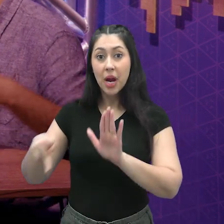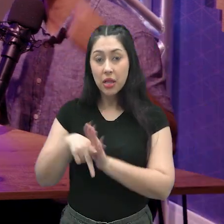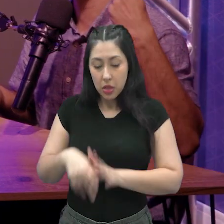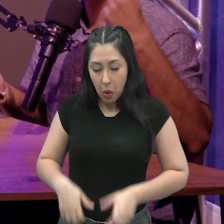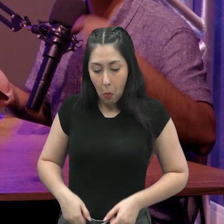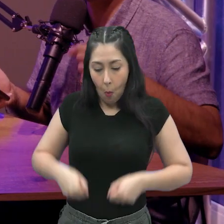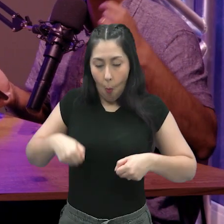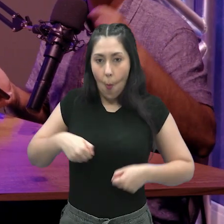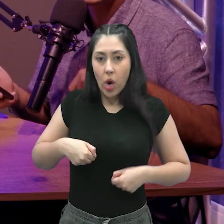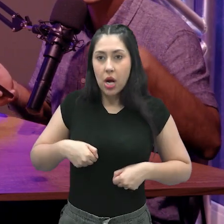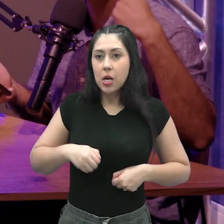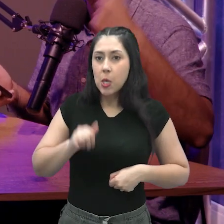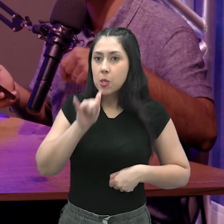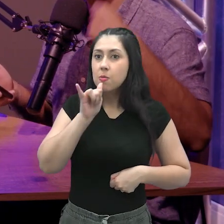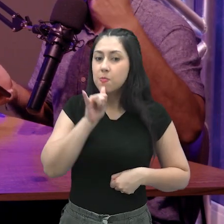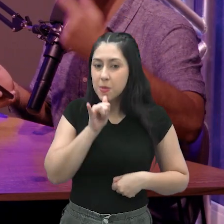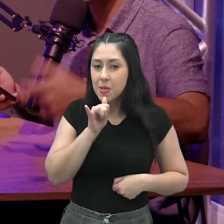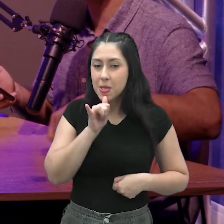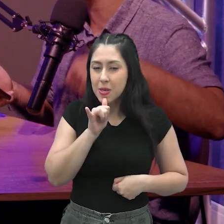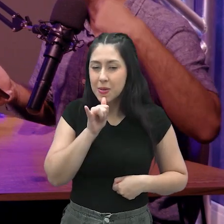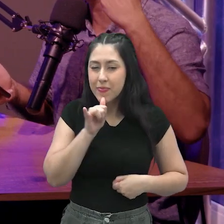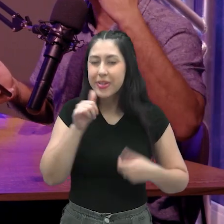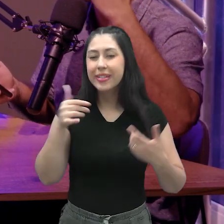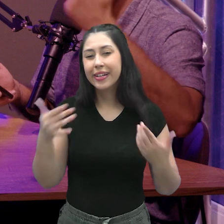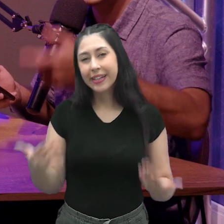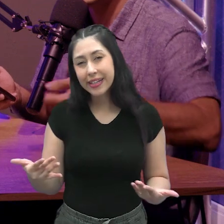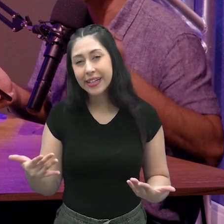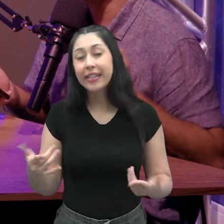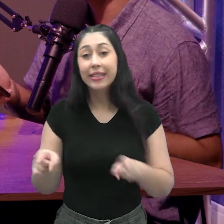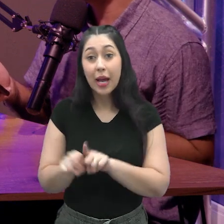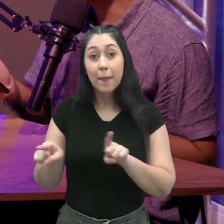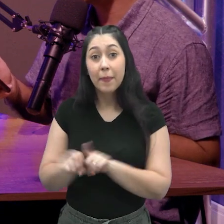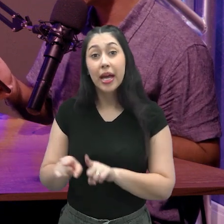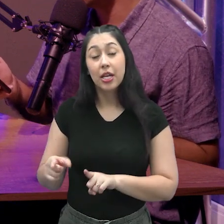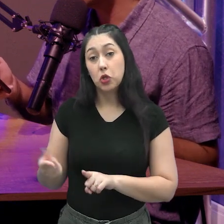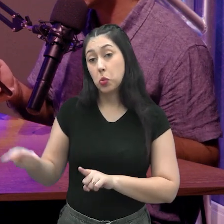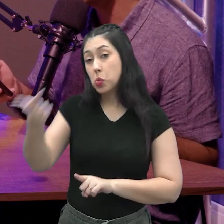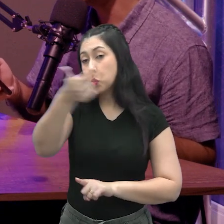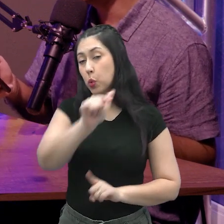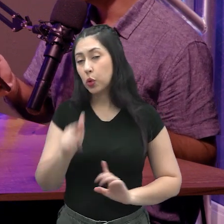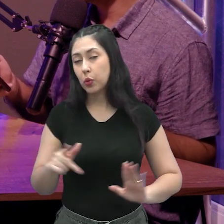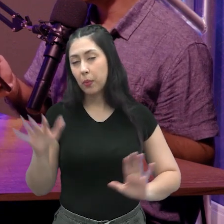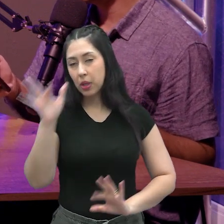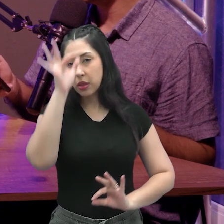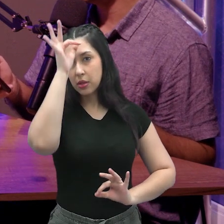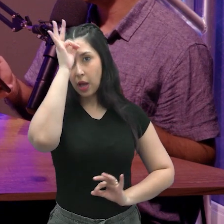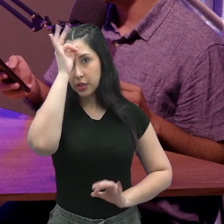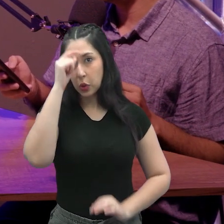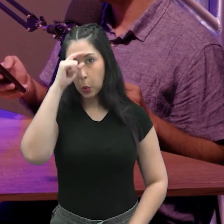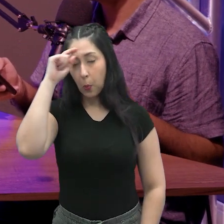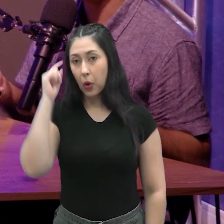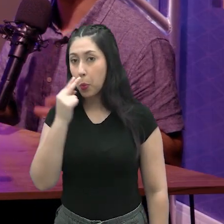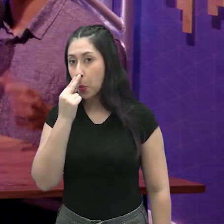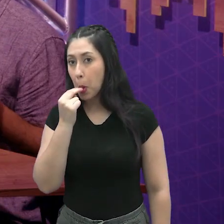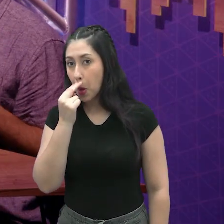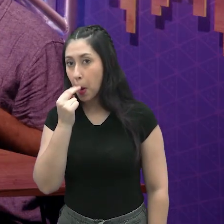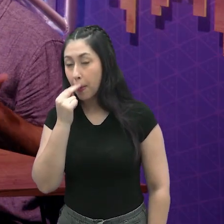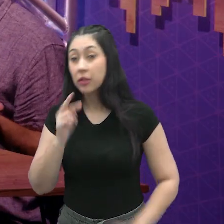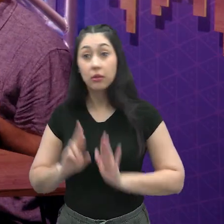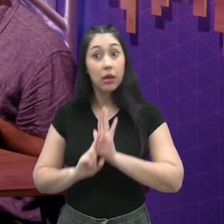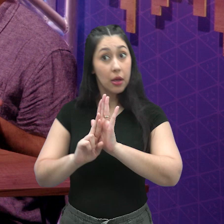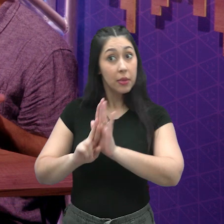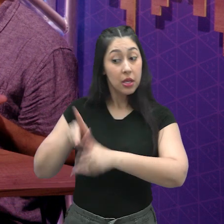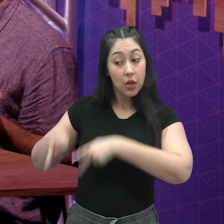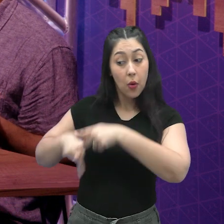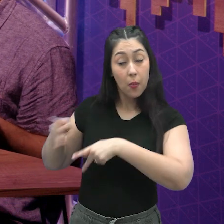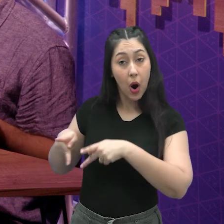Mazzaropi, que por sua vez também se inspirou no Jeca Tatu, que é um personagem de Monteiro Lobato, que representa o povo